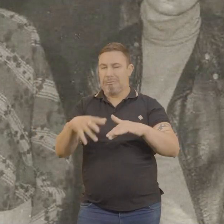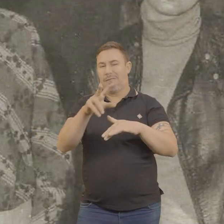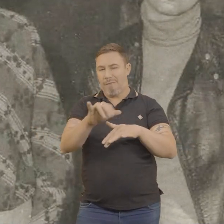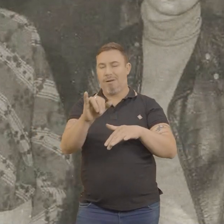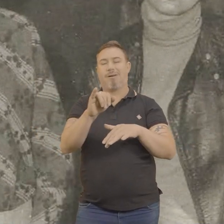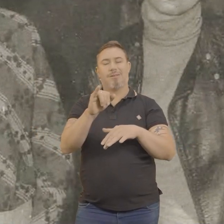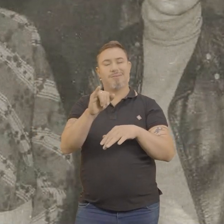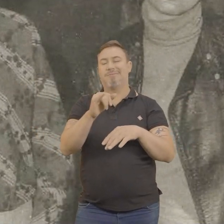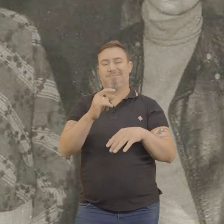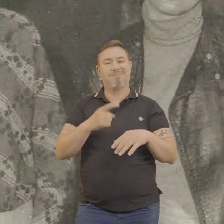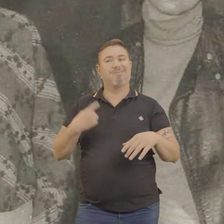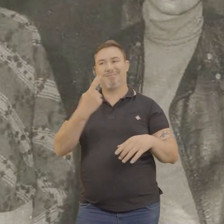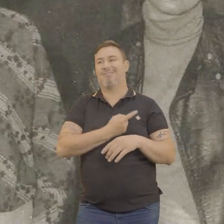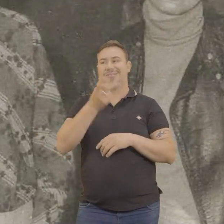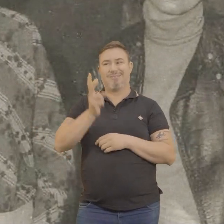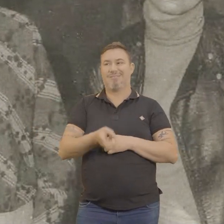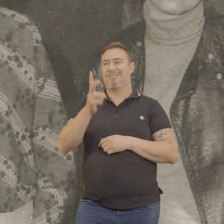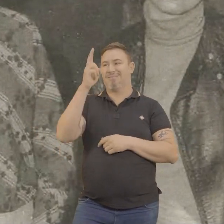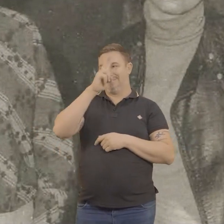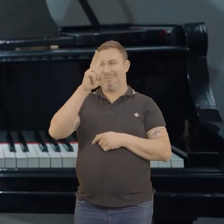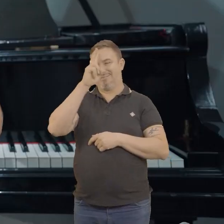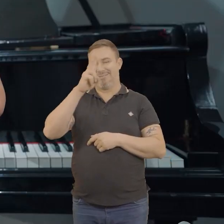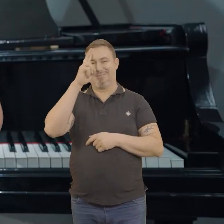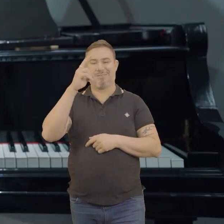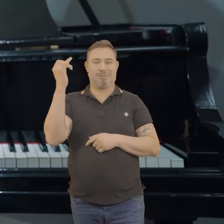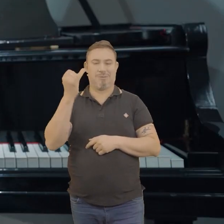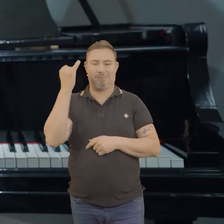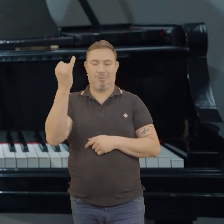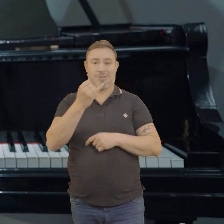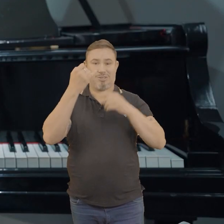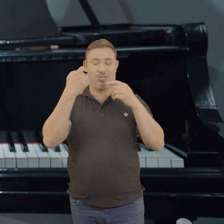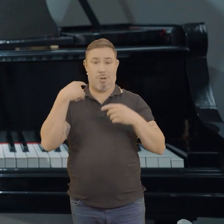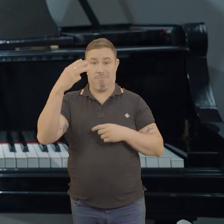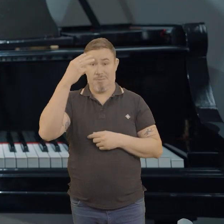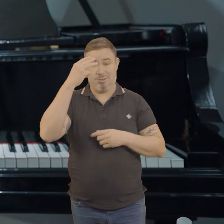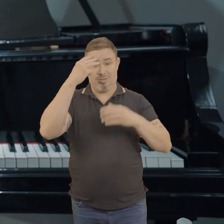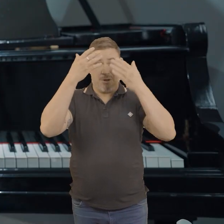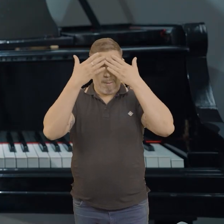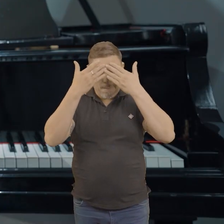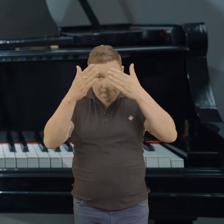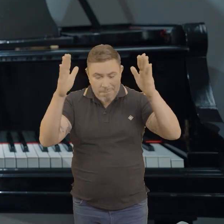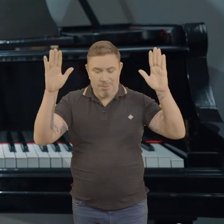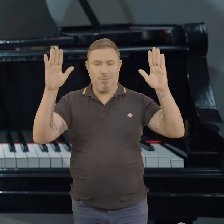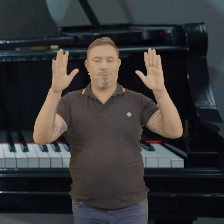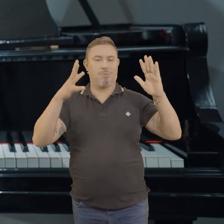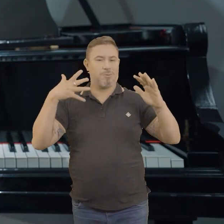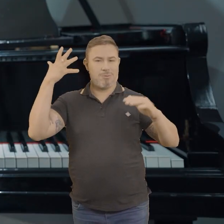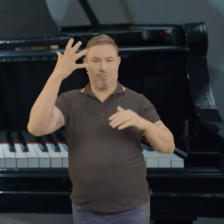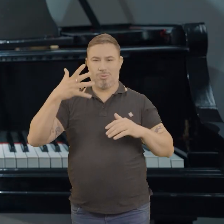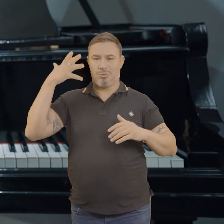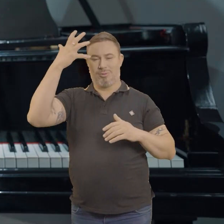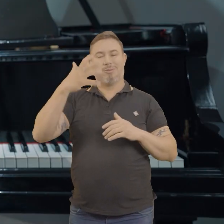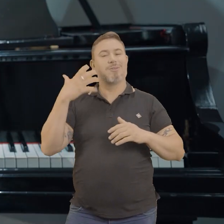foi uma coisa que a gente sempre lembra, foi muito importante, abriu assim a mente da gente para o mundo violonístico, para a música.